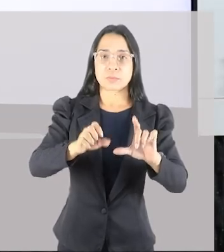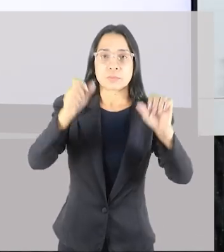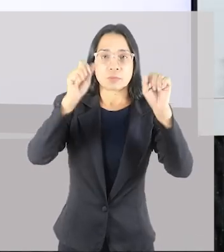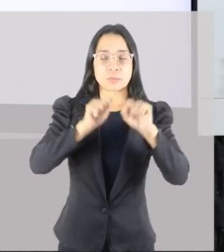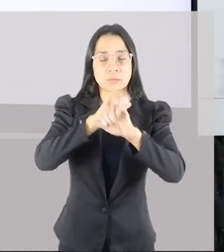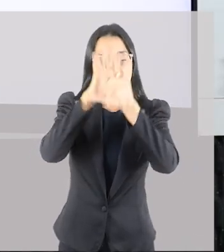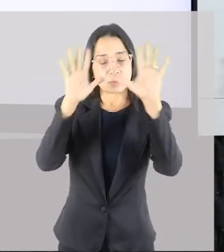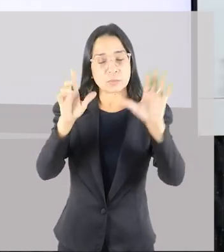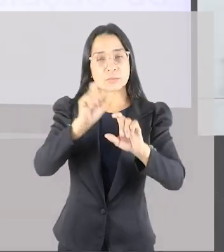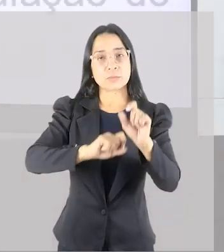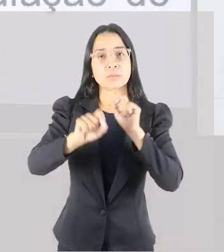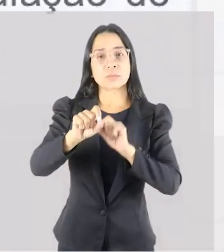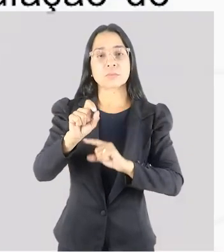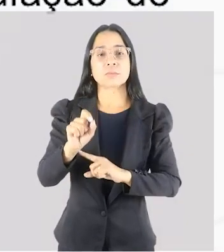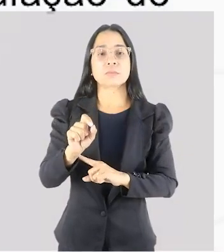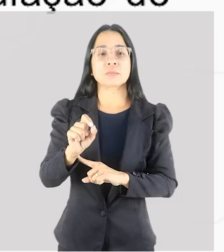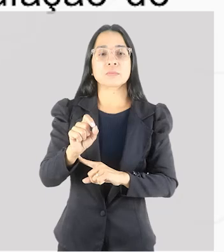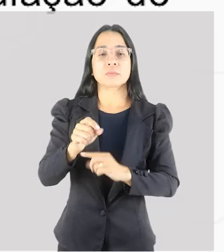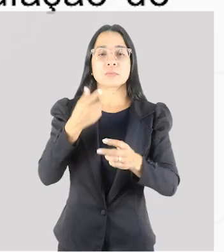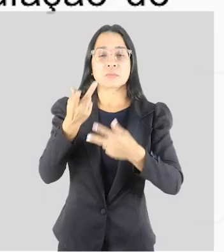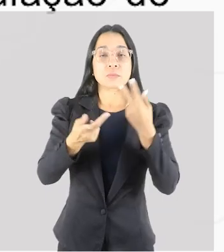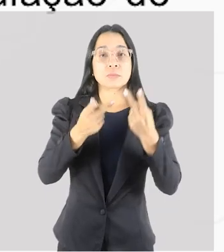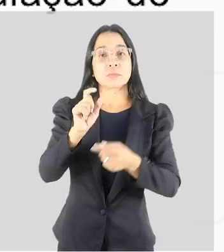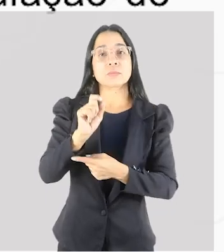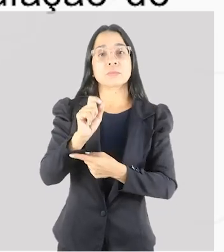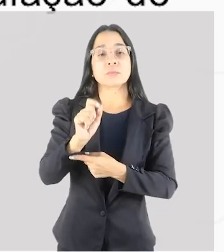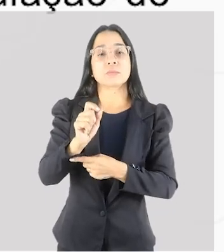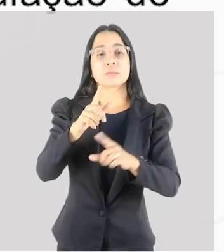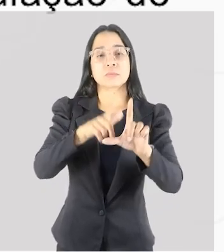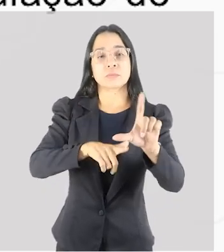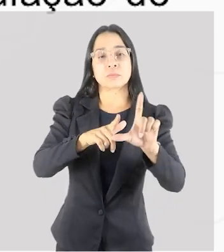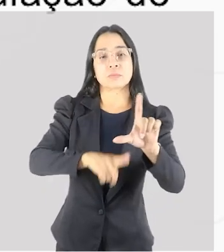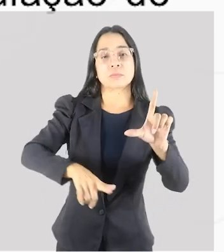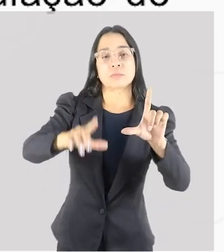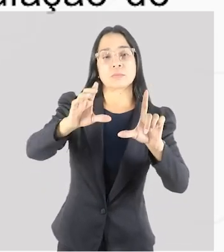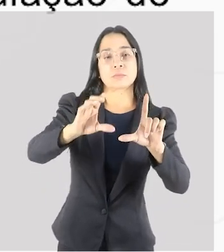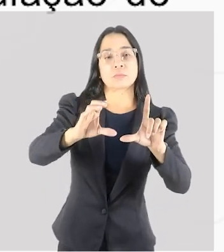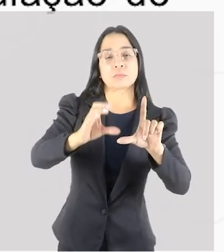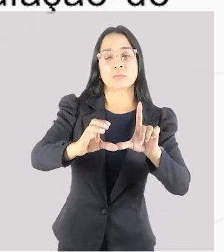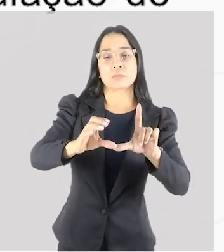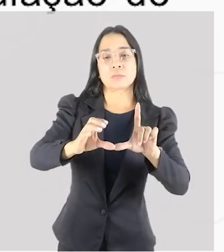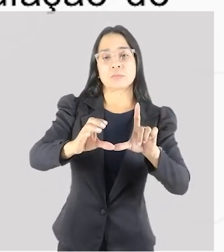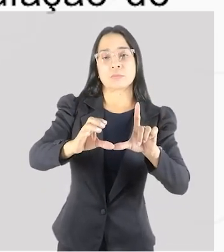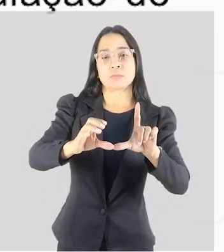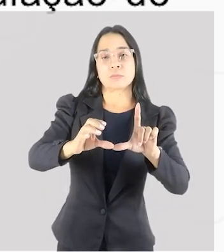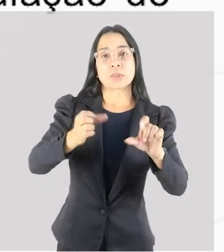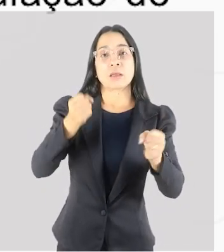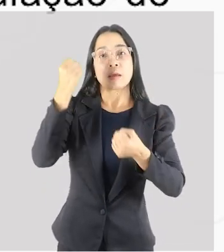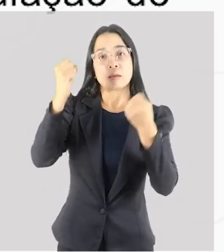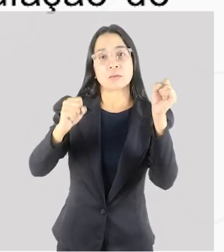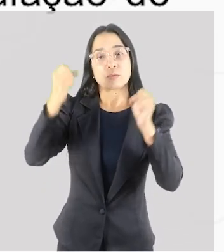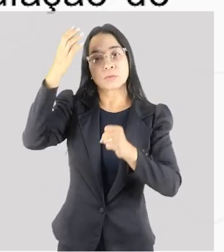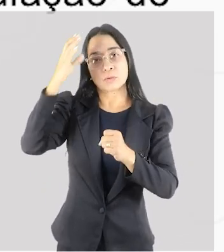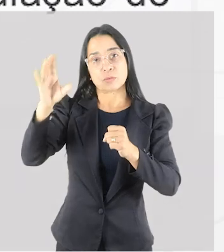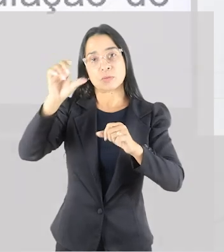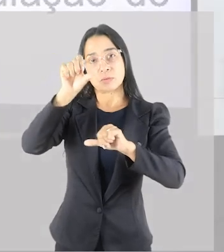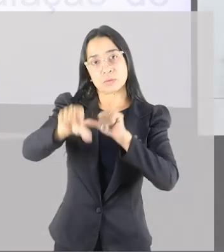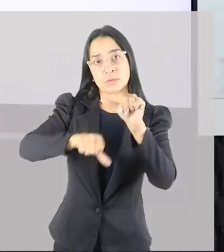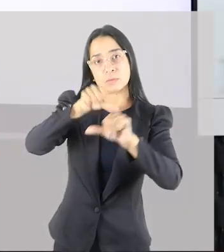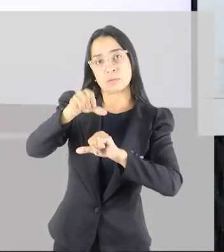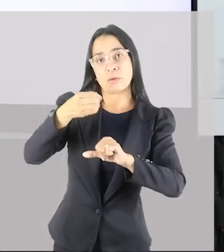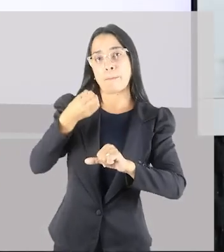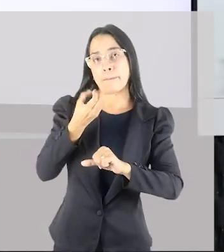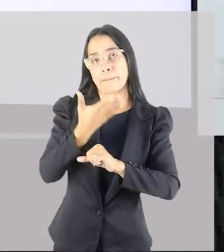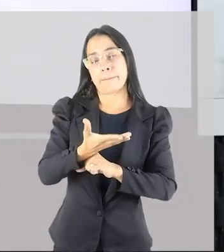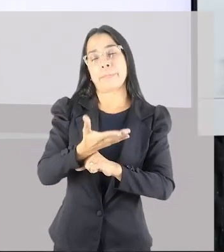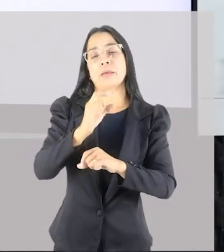Claro óbvio que nós estamos falando de indústria cultural então nós estamos falando na transformações de bens culturais